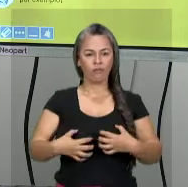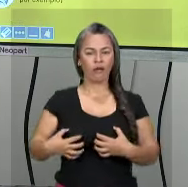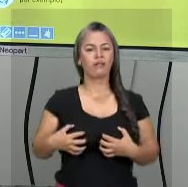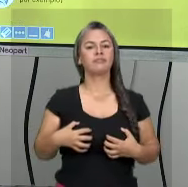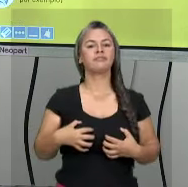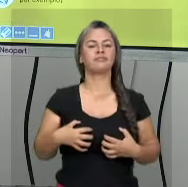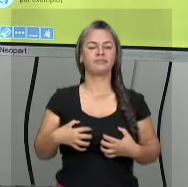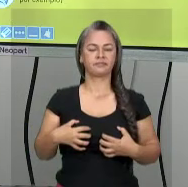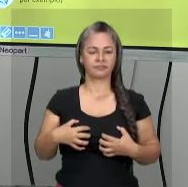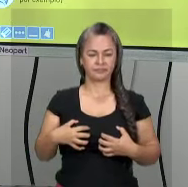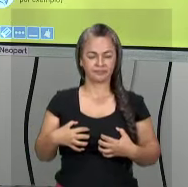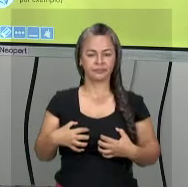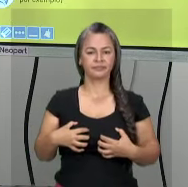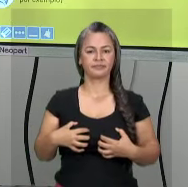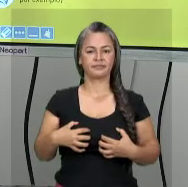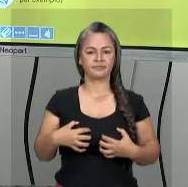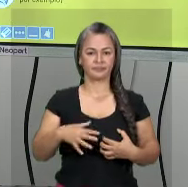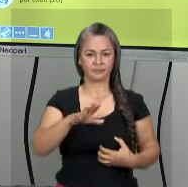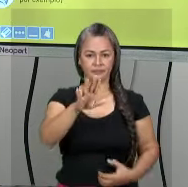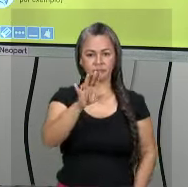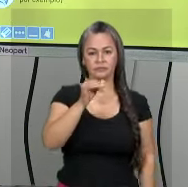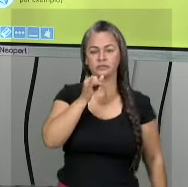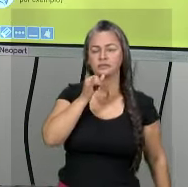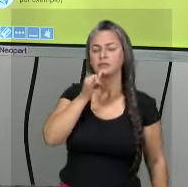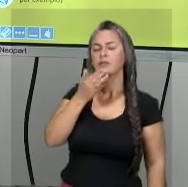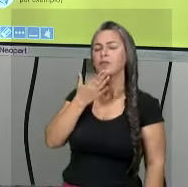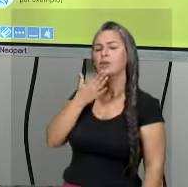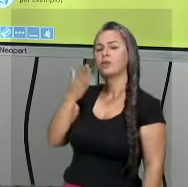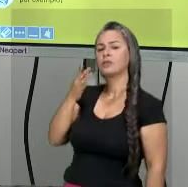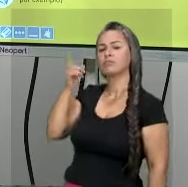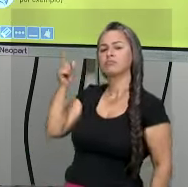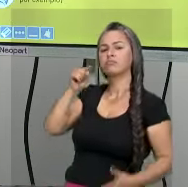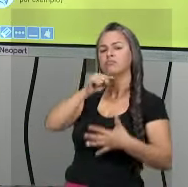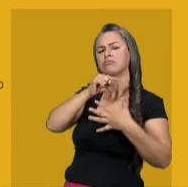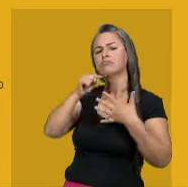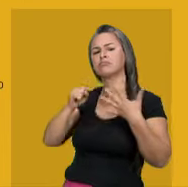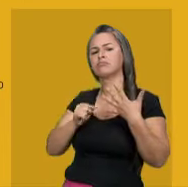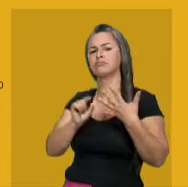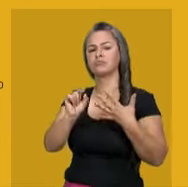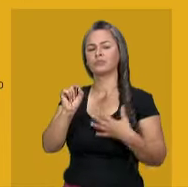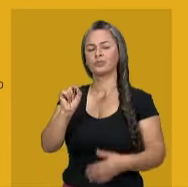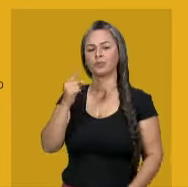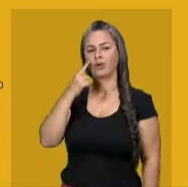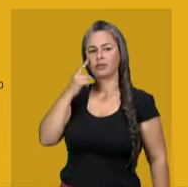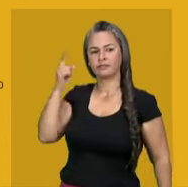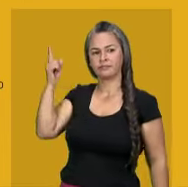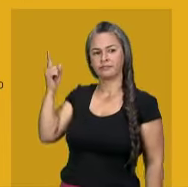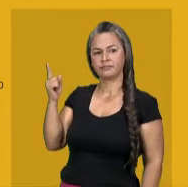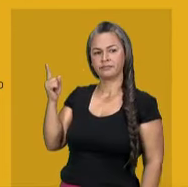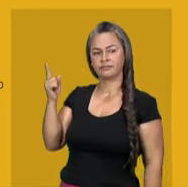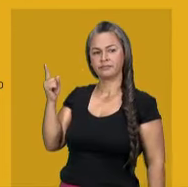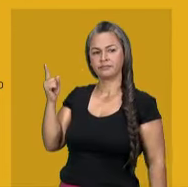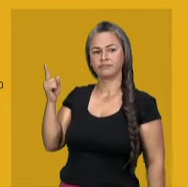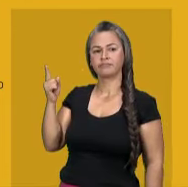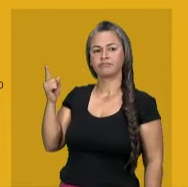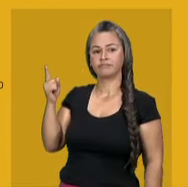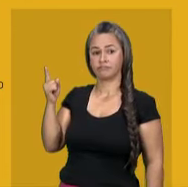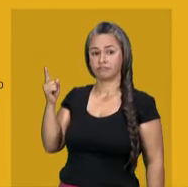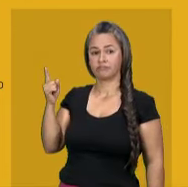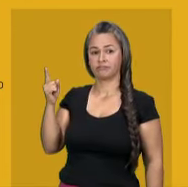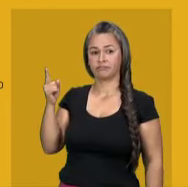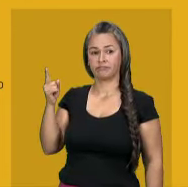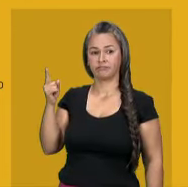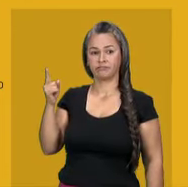Quais são, então, as funções do esqueleto humano? Proteção das estruturas